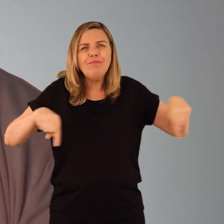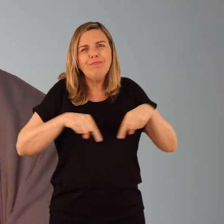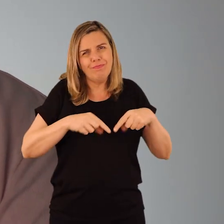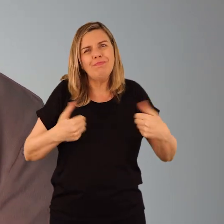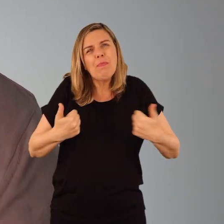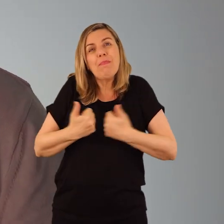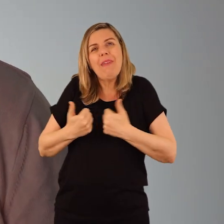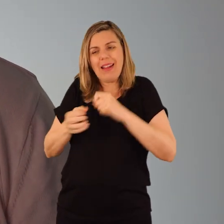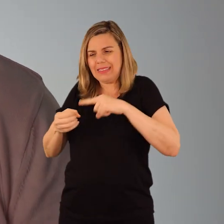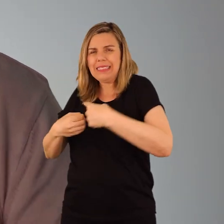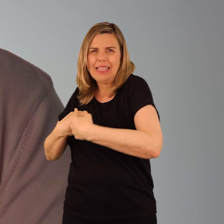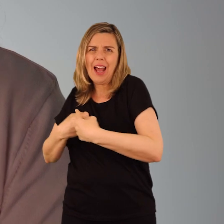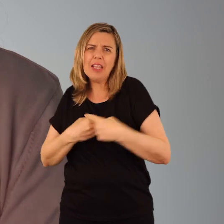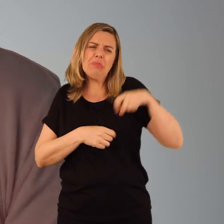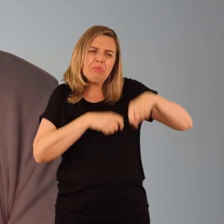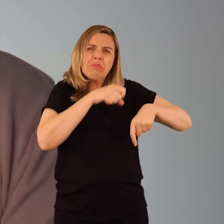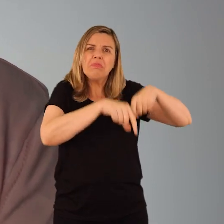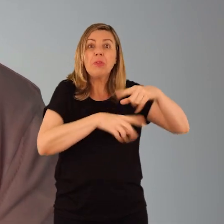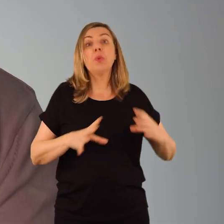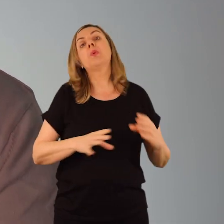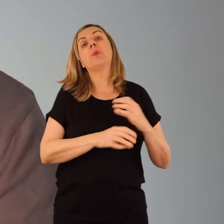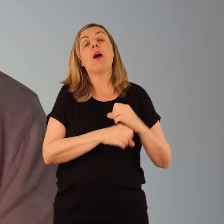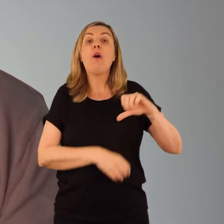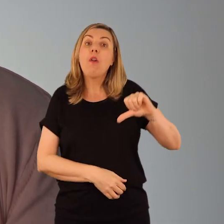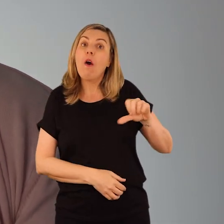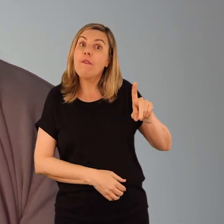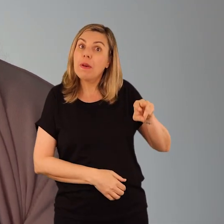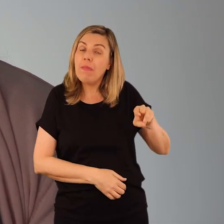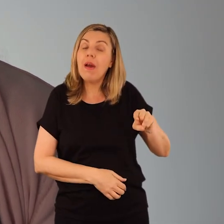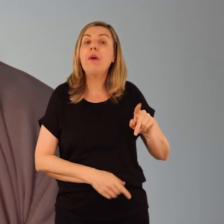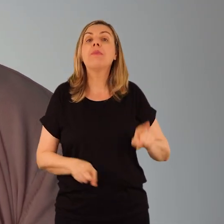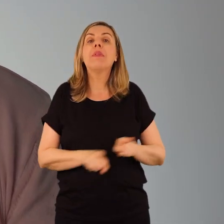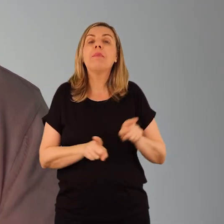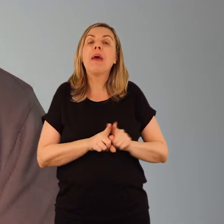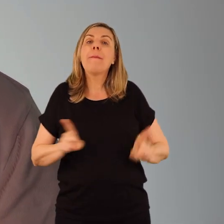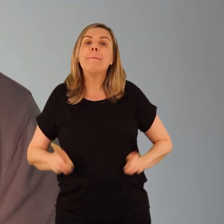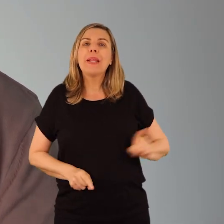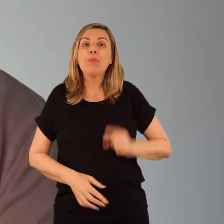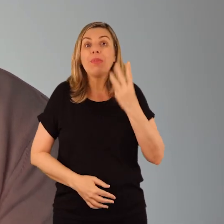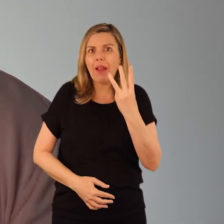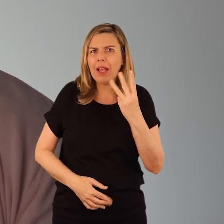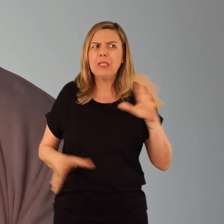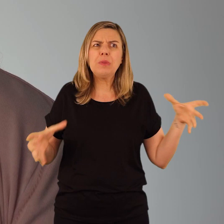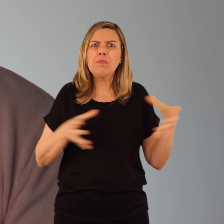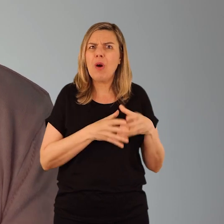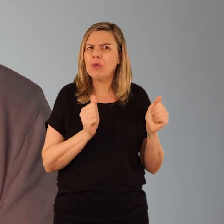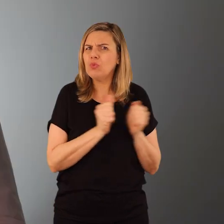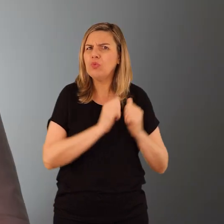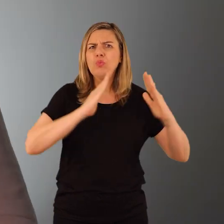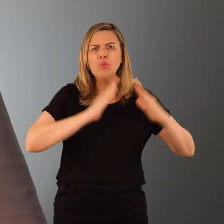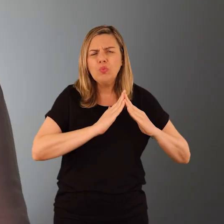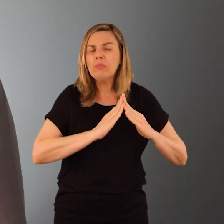de uma cidadezinha, e nós éramos 9 irmãos, mais 3 primos, que moravam junto lá também, era muita gente,